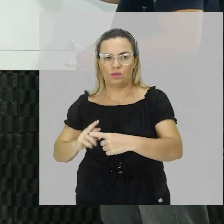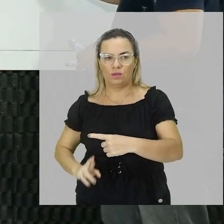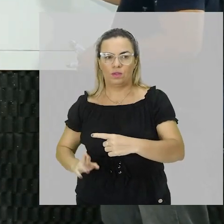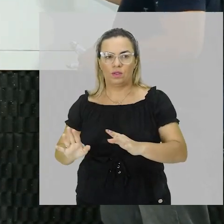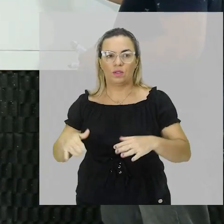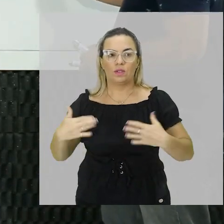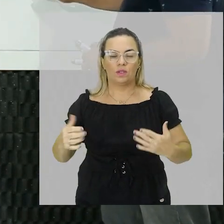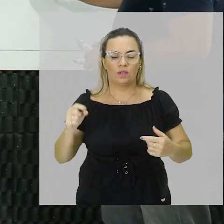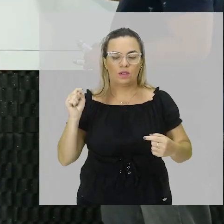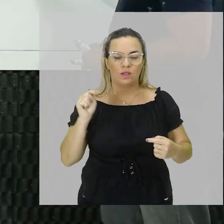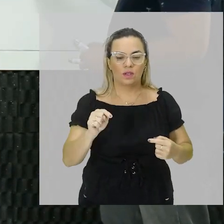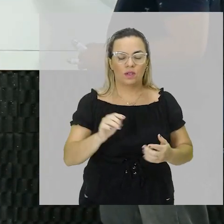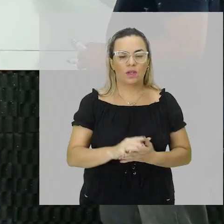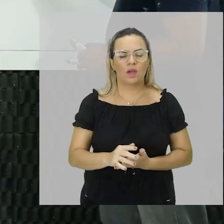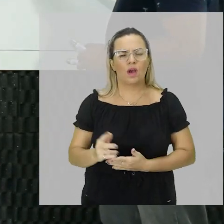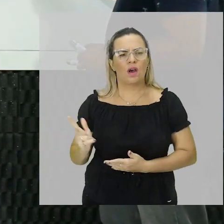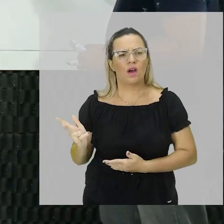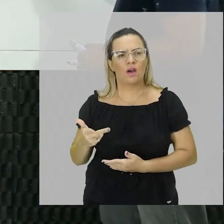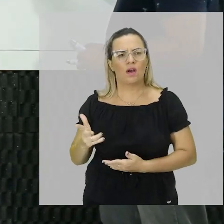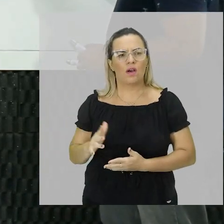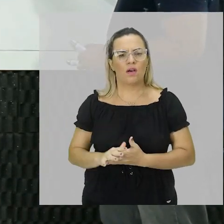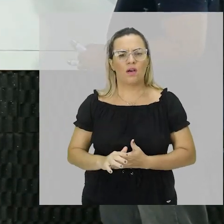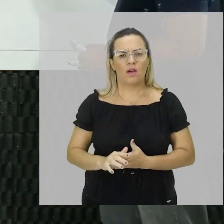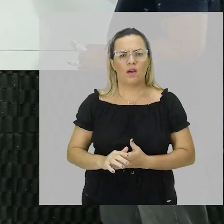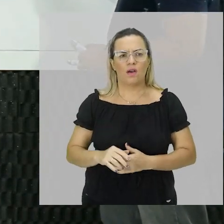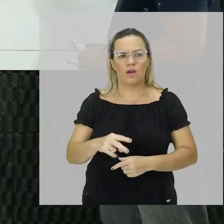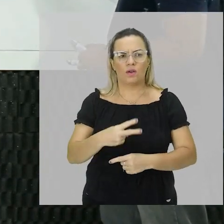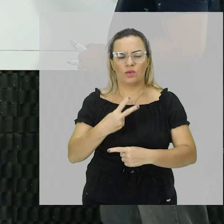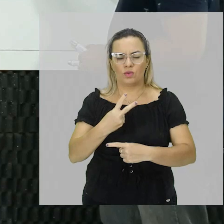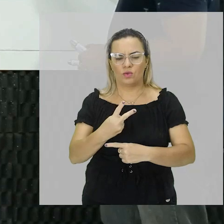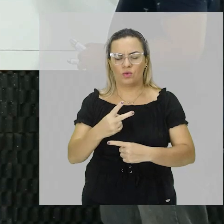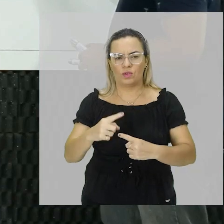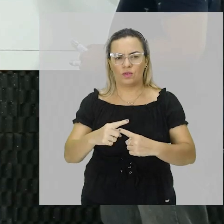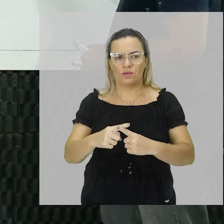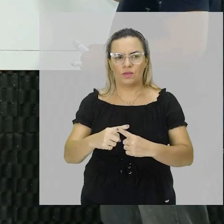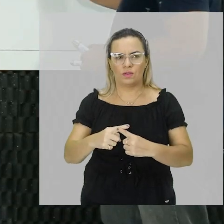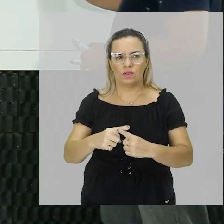velocidade? É 2 vezes π